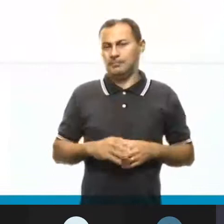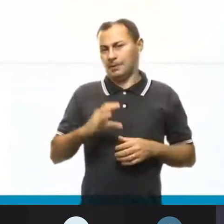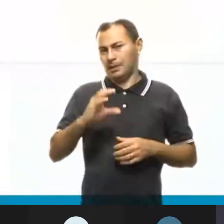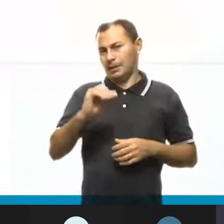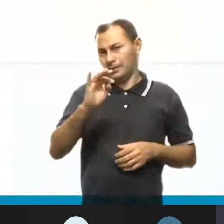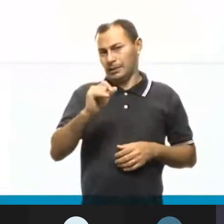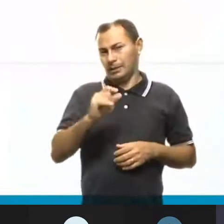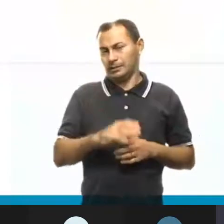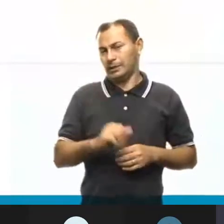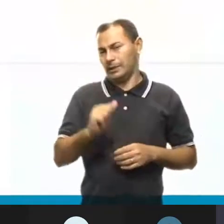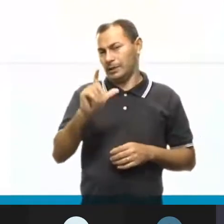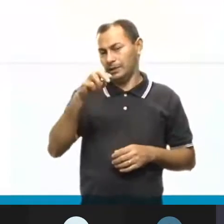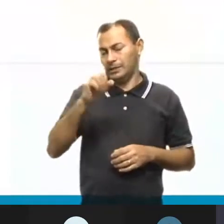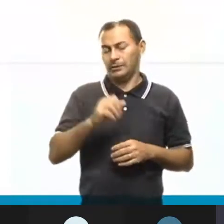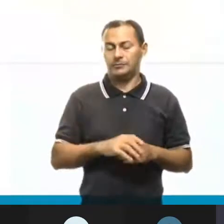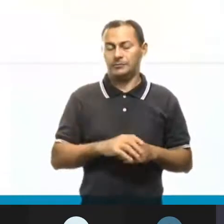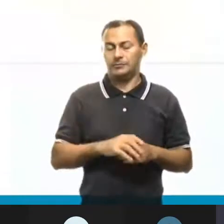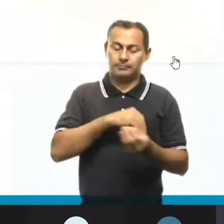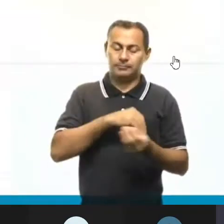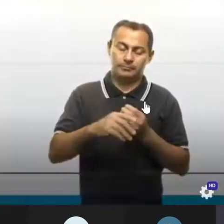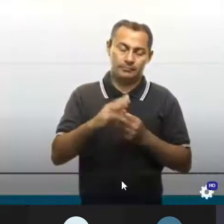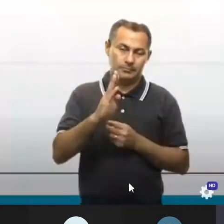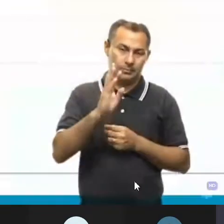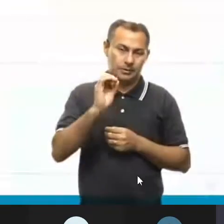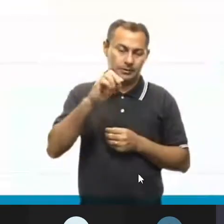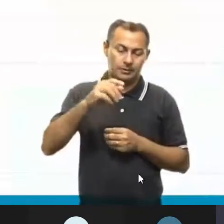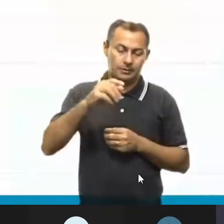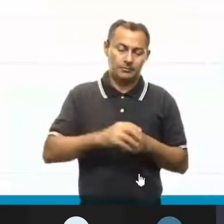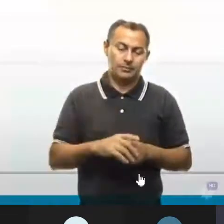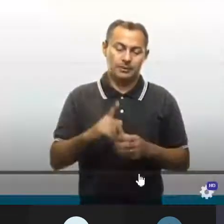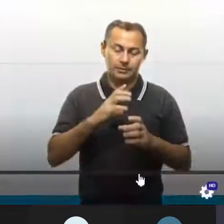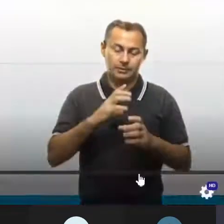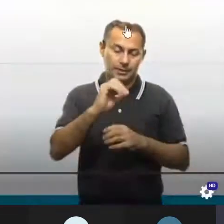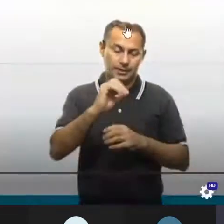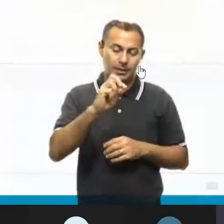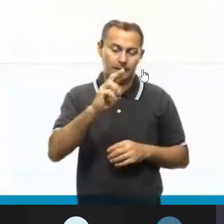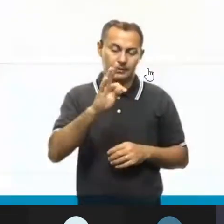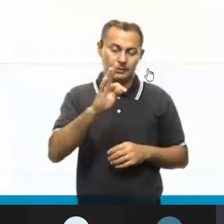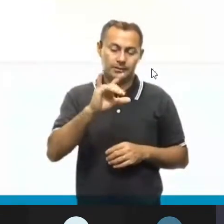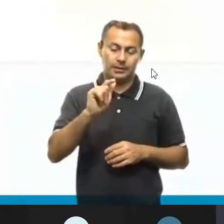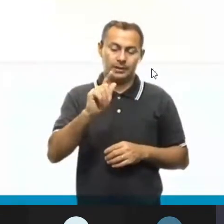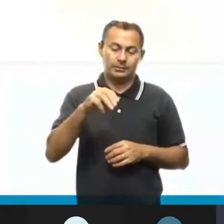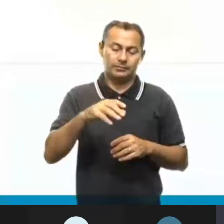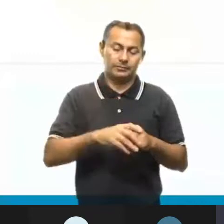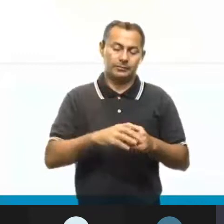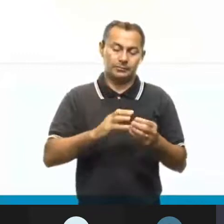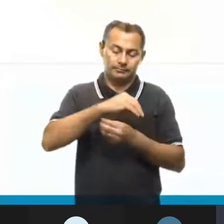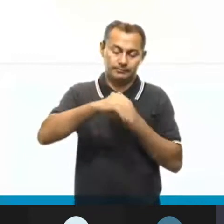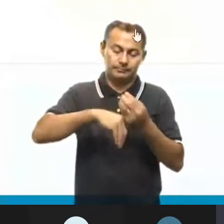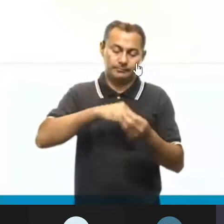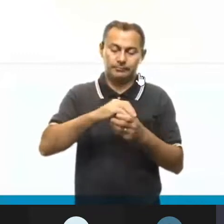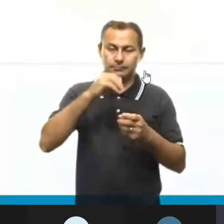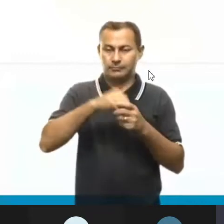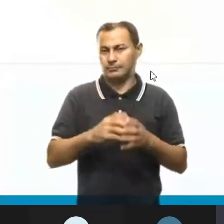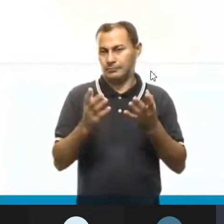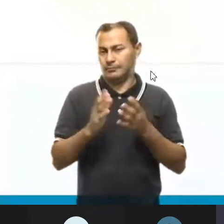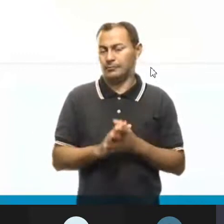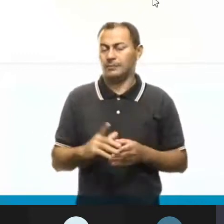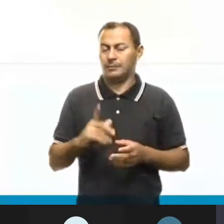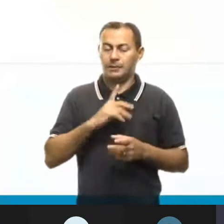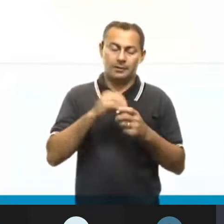da cartilagem alina envolvendo esse brônquio. Então, o brônquio intrapulmonar, ele tem cartilagem alina envolvendo a estrutura dele,